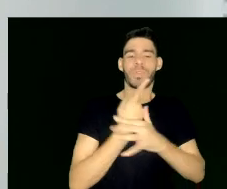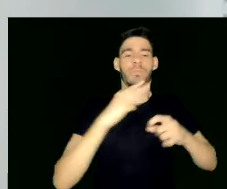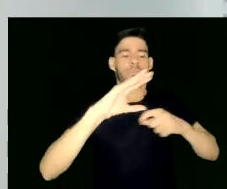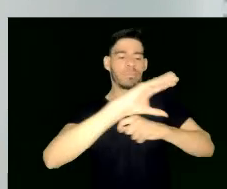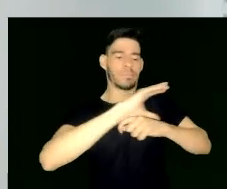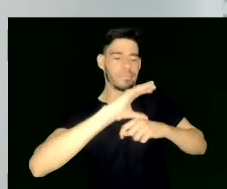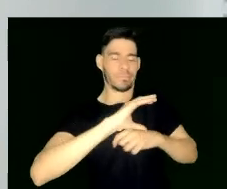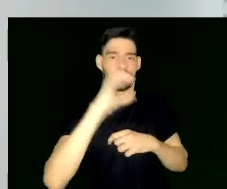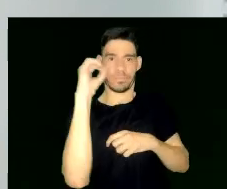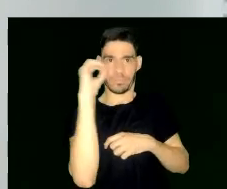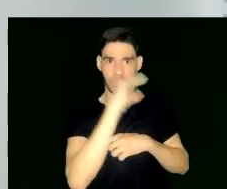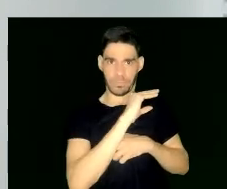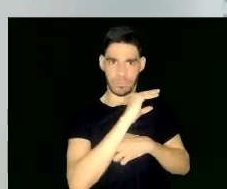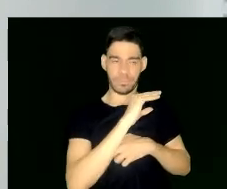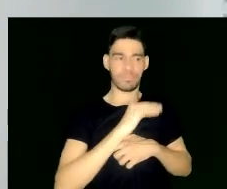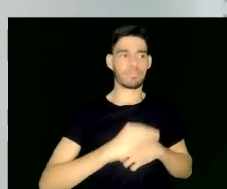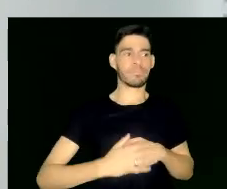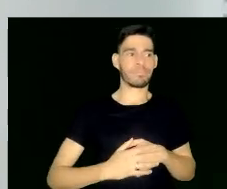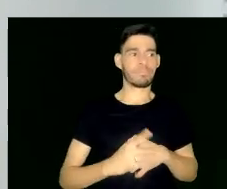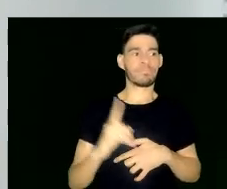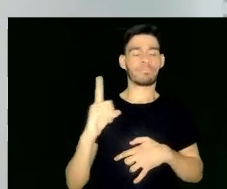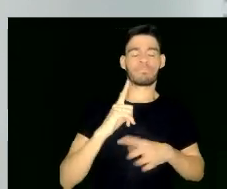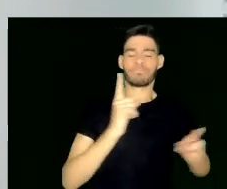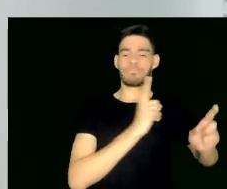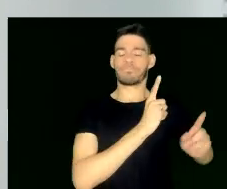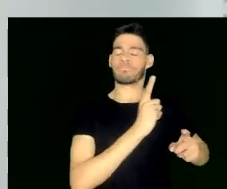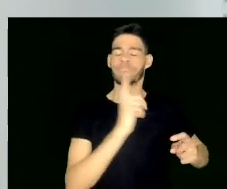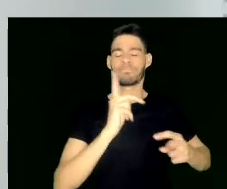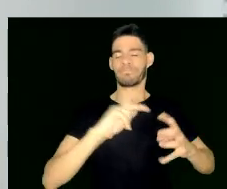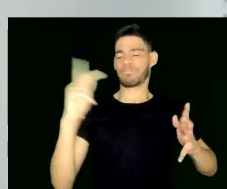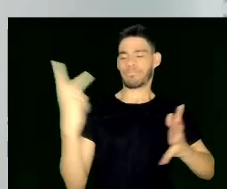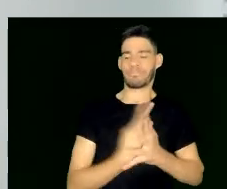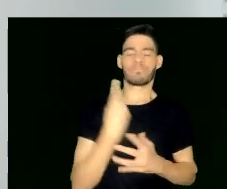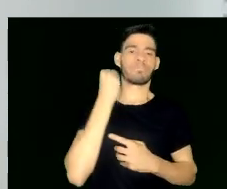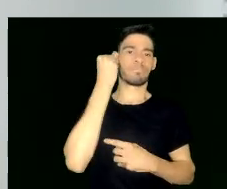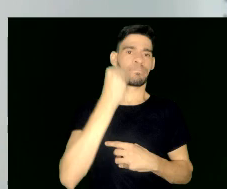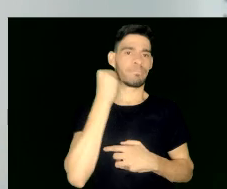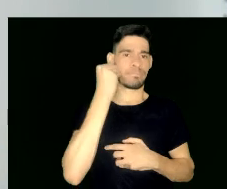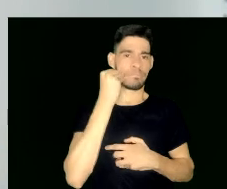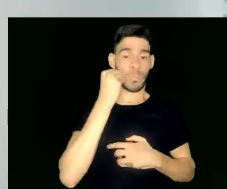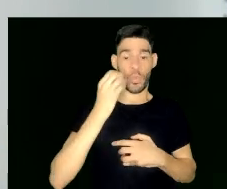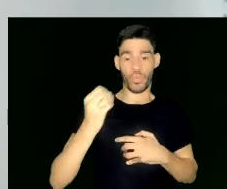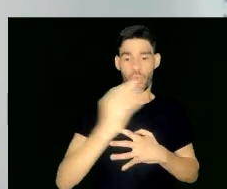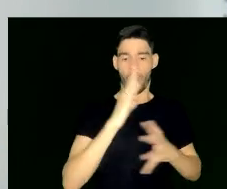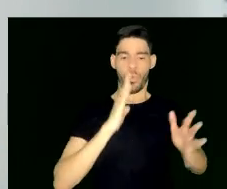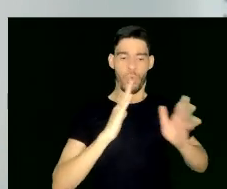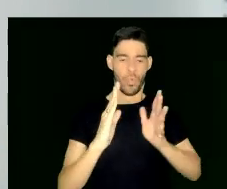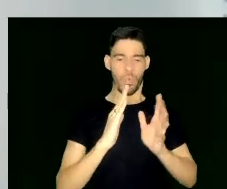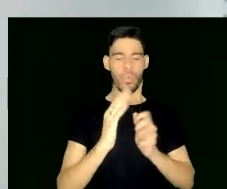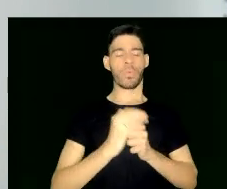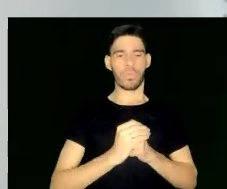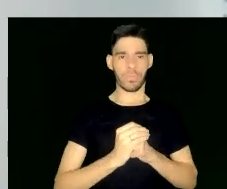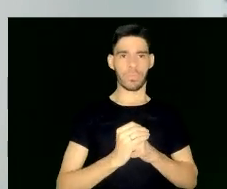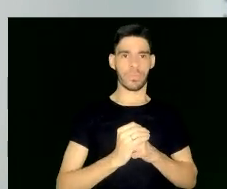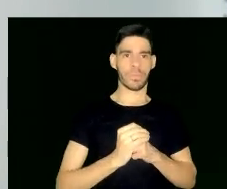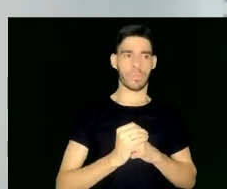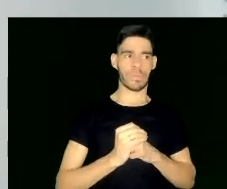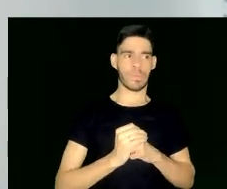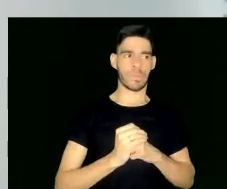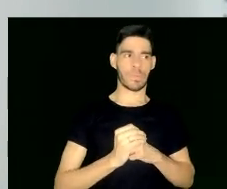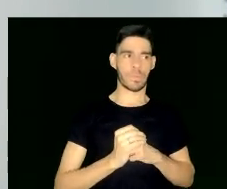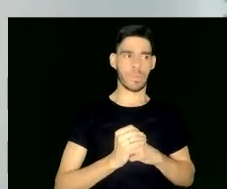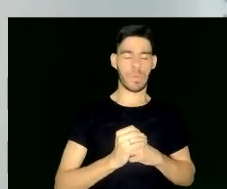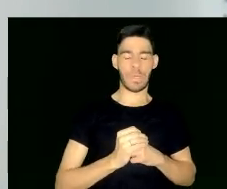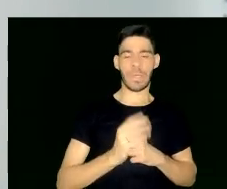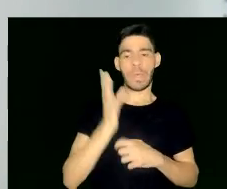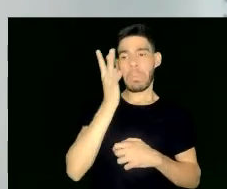o constitucionalismo abusivo pode e tem provocado nas experiências contemporâneas que nós